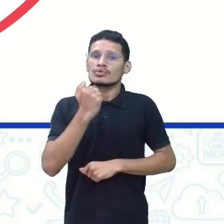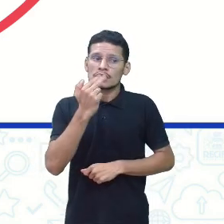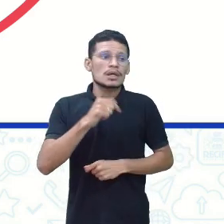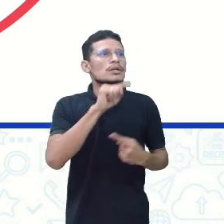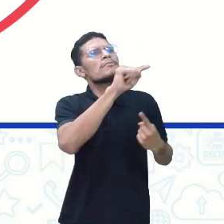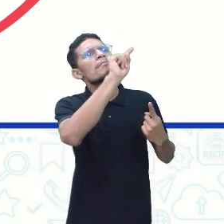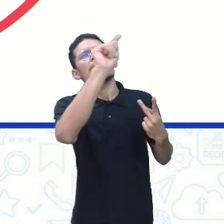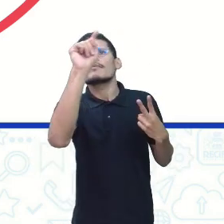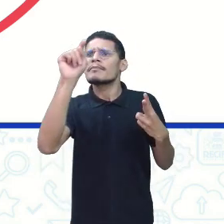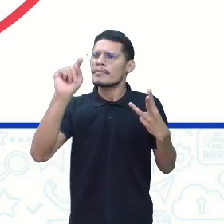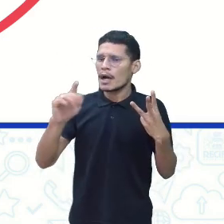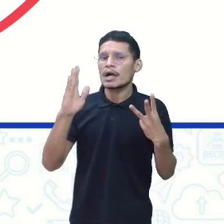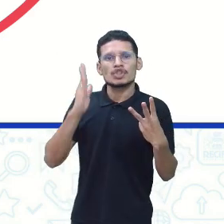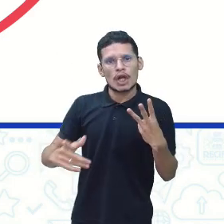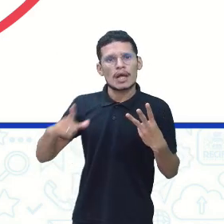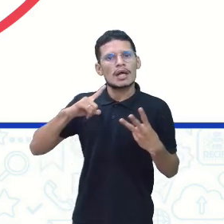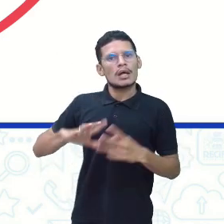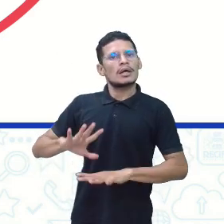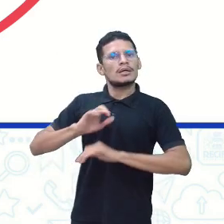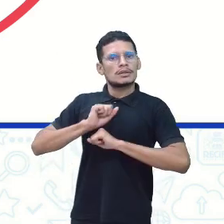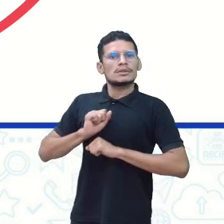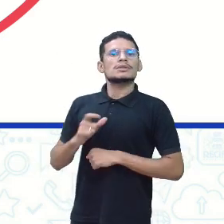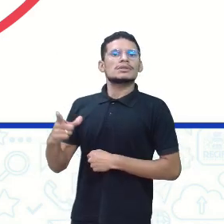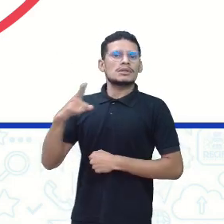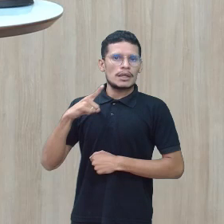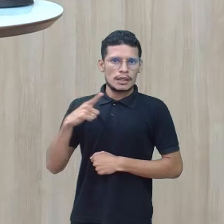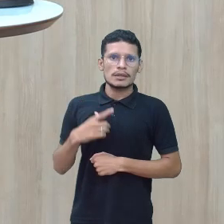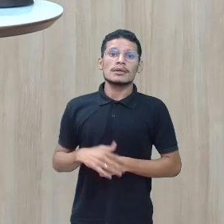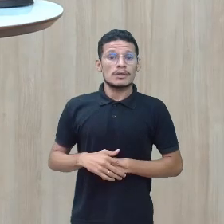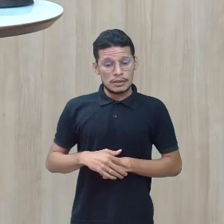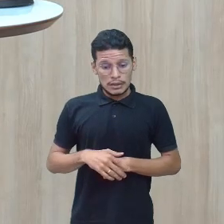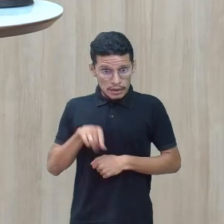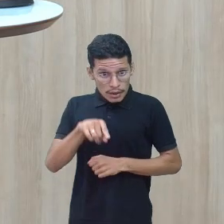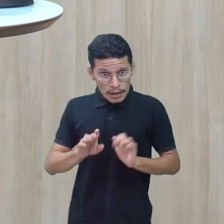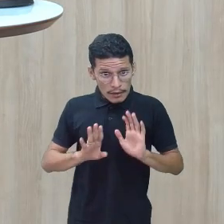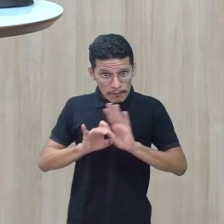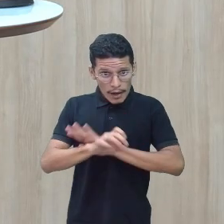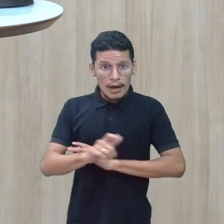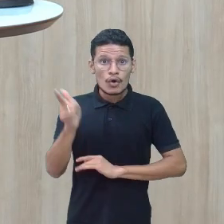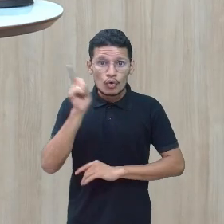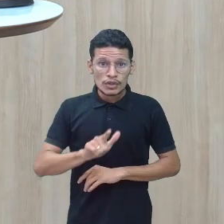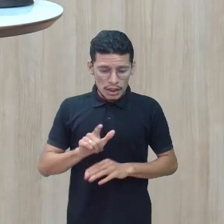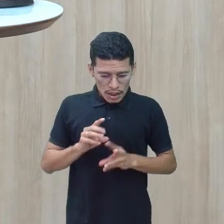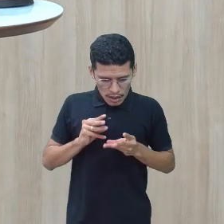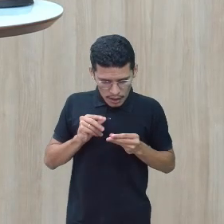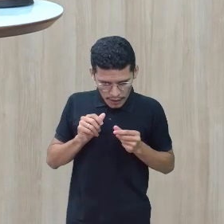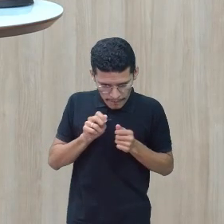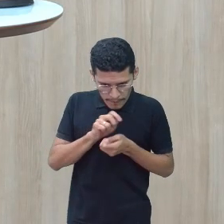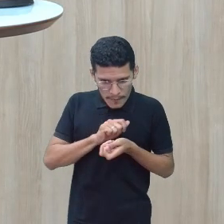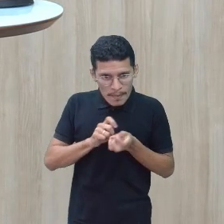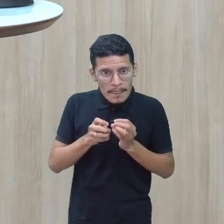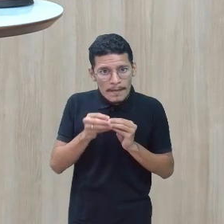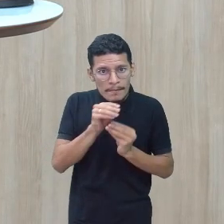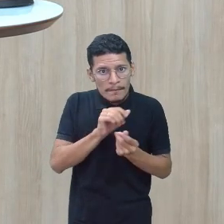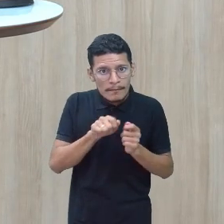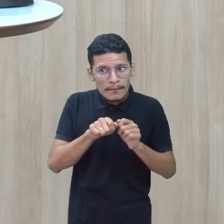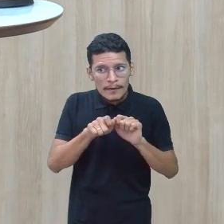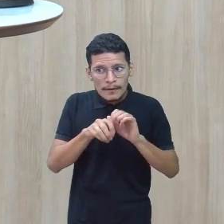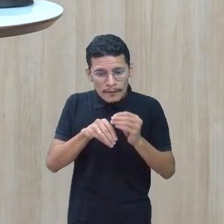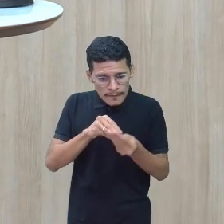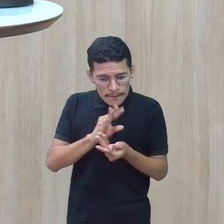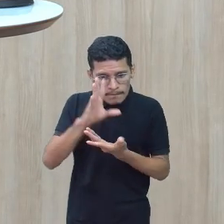seres possuem. Então, eles conseguem fazer essa decomposição, esse